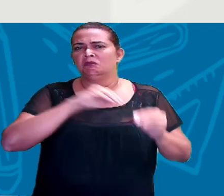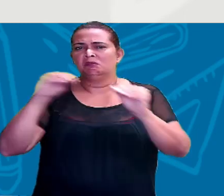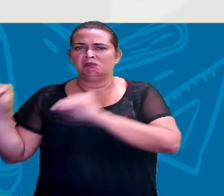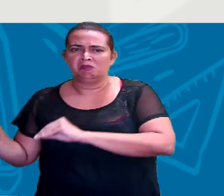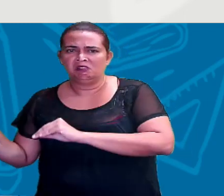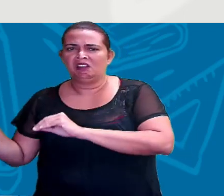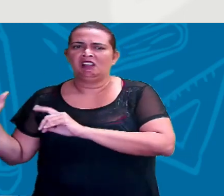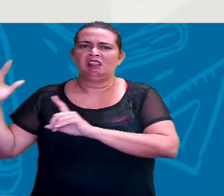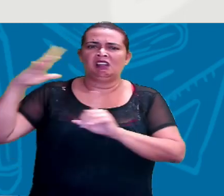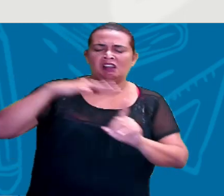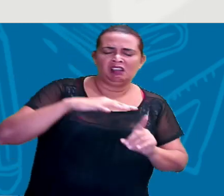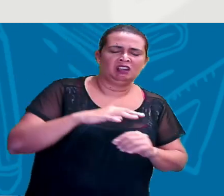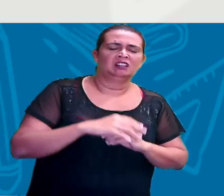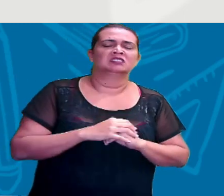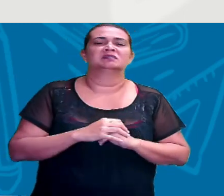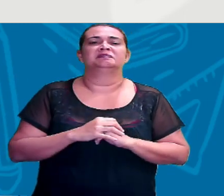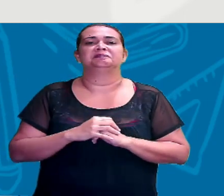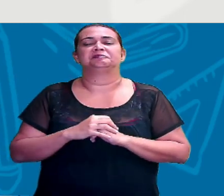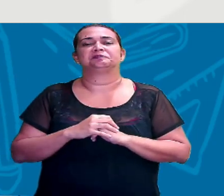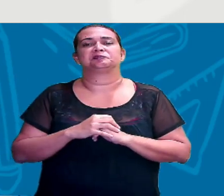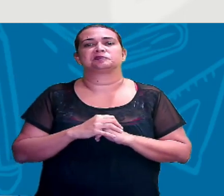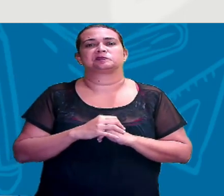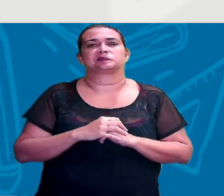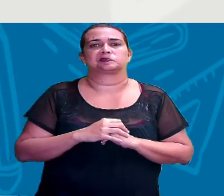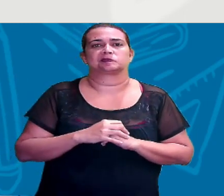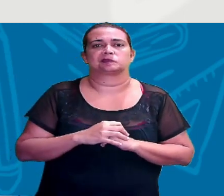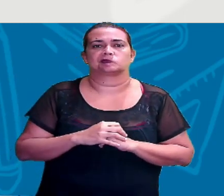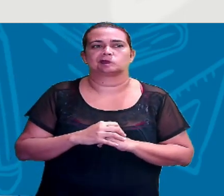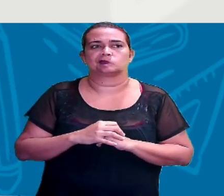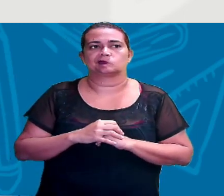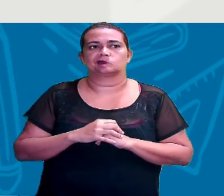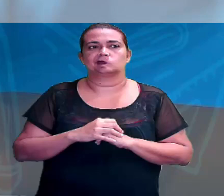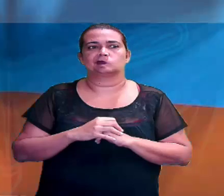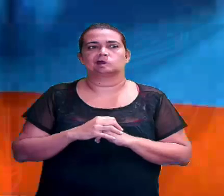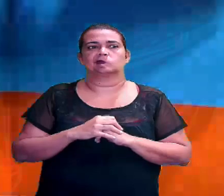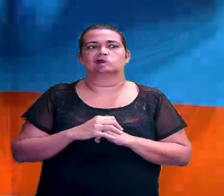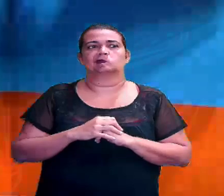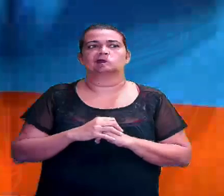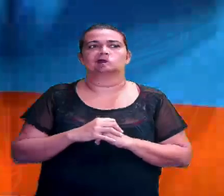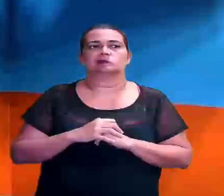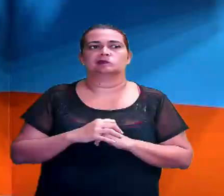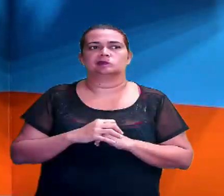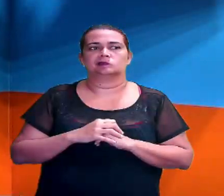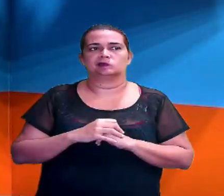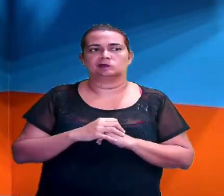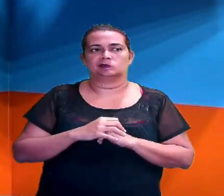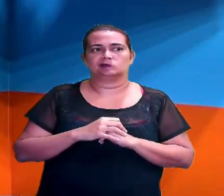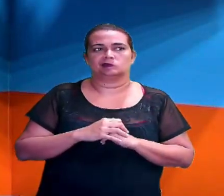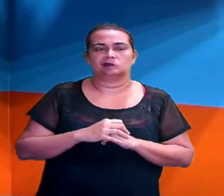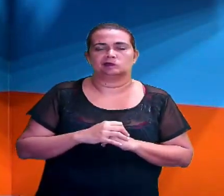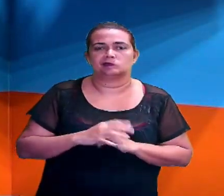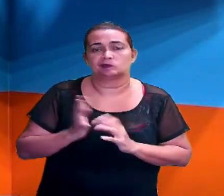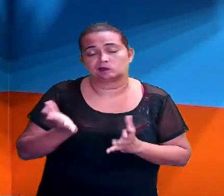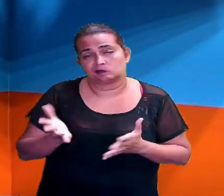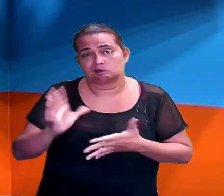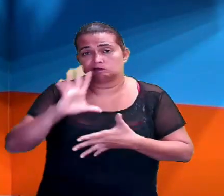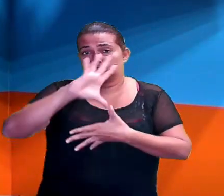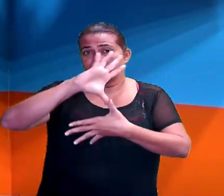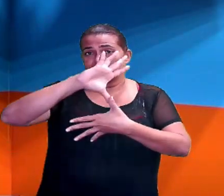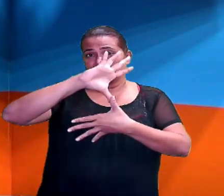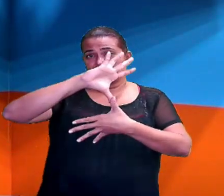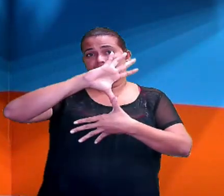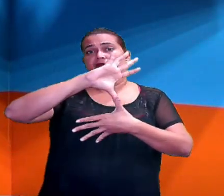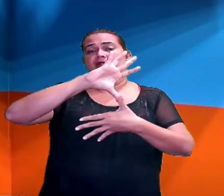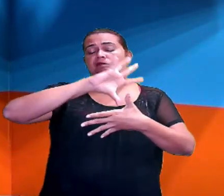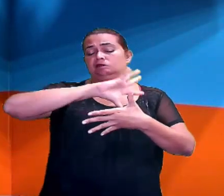bem, a América Latina, ela, desde a América, no caso, com o continente